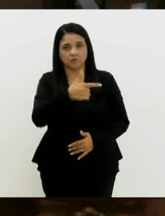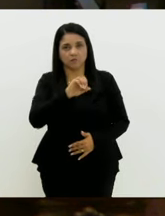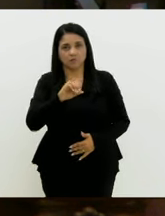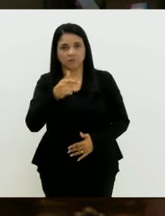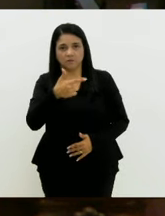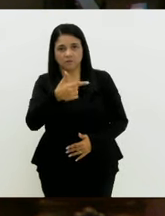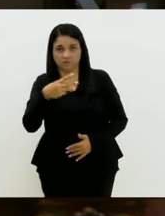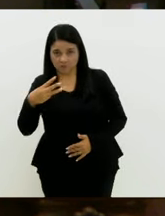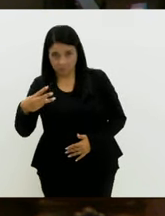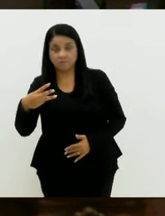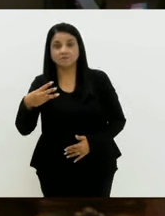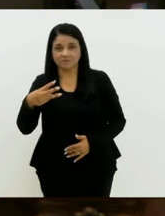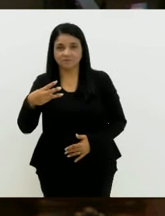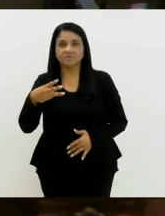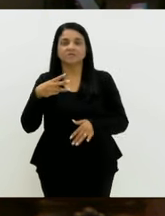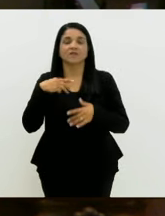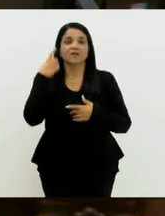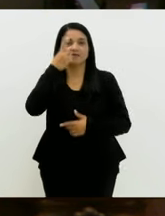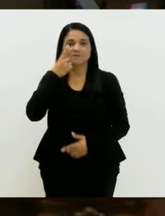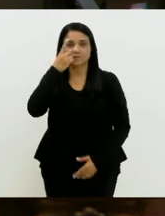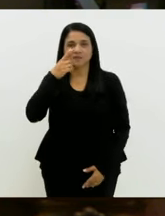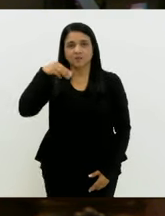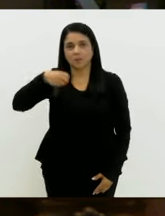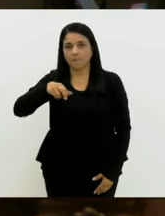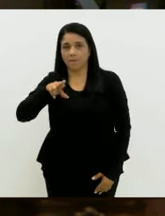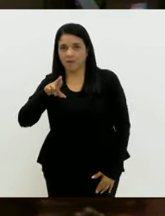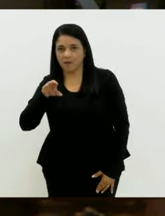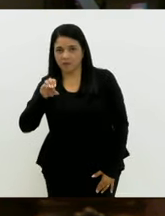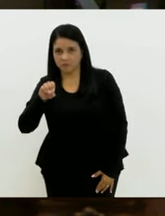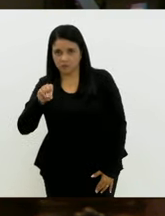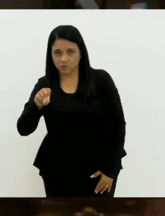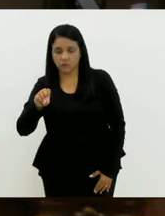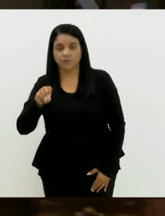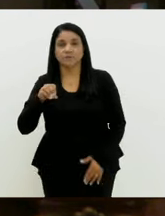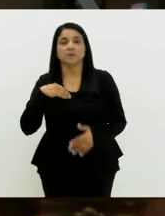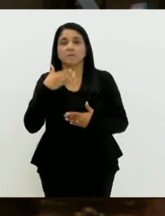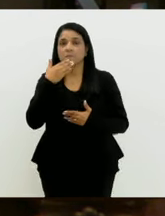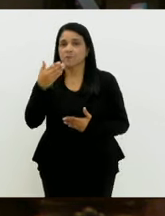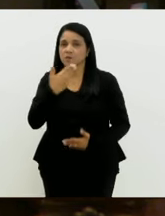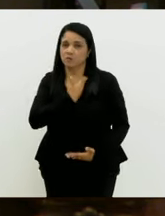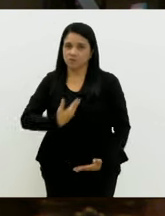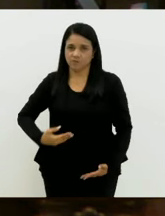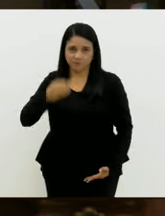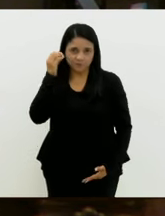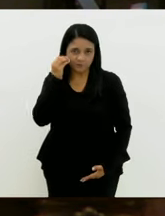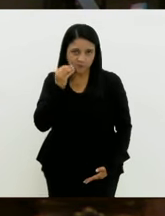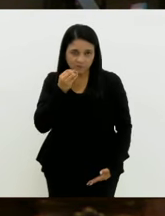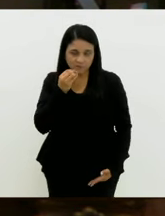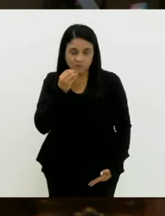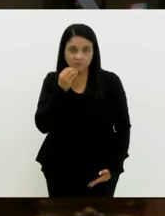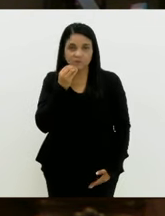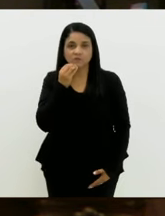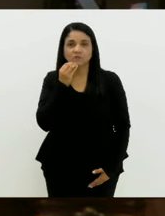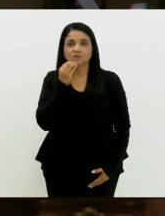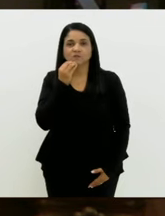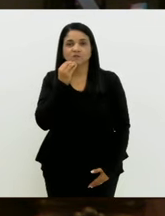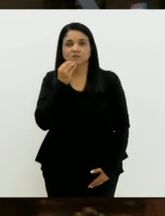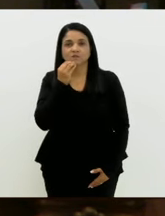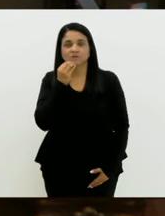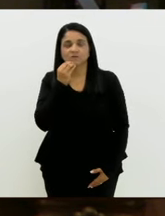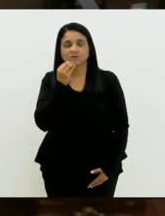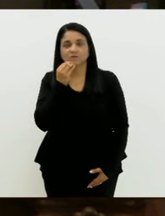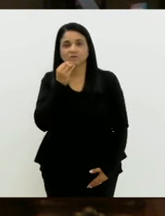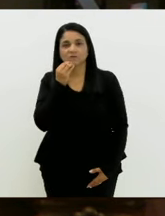173-2023, de autoria do deputado Márcio Gualberto, que solicita ao excelentíssimo senhor governador do Estado do Rio de Janeiro que